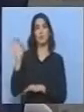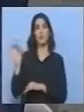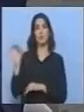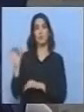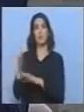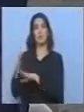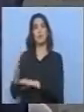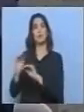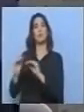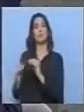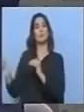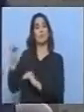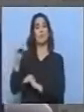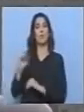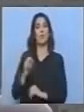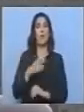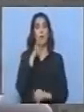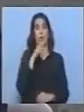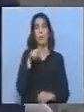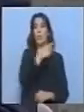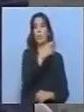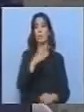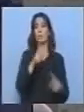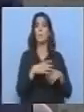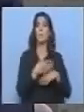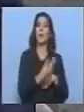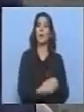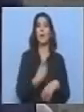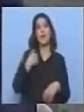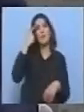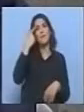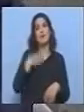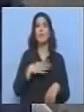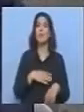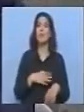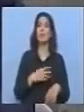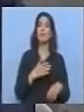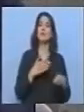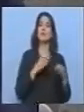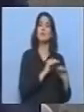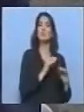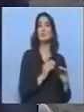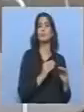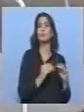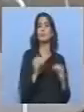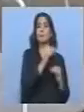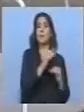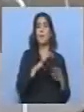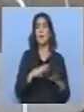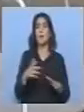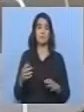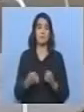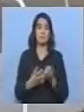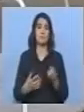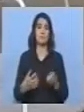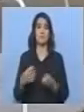superior, seja aqueles que, mais tarde, querem frequentar o ensino superior e já não têm acesso ao sistema de apoio social